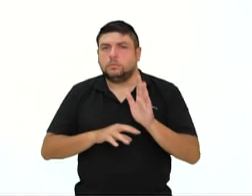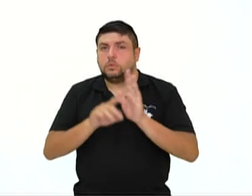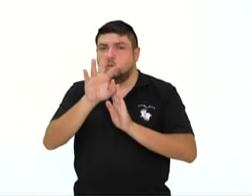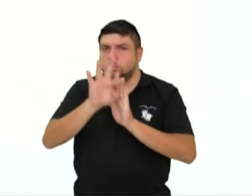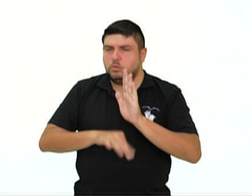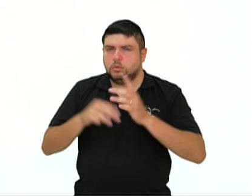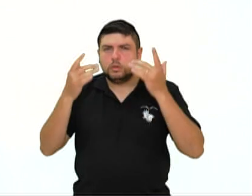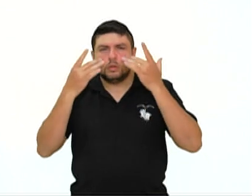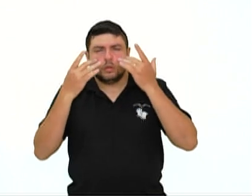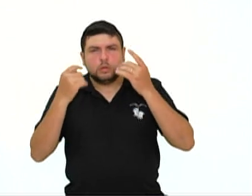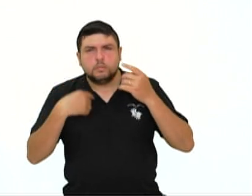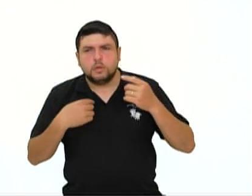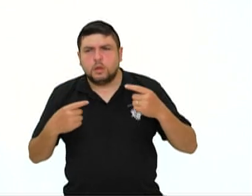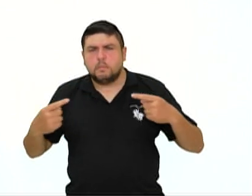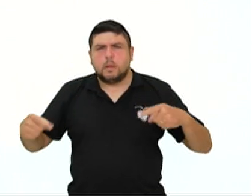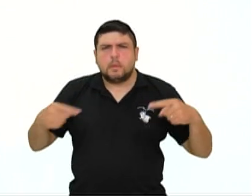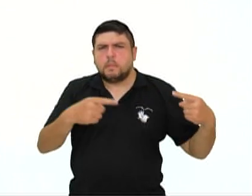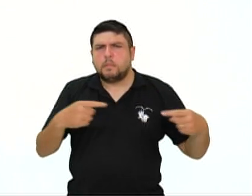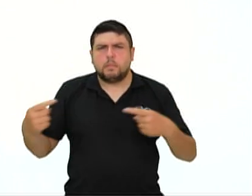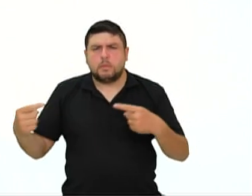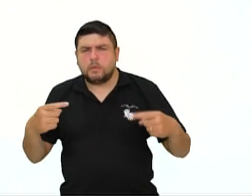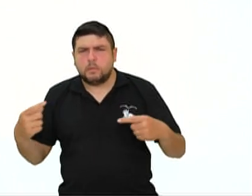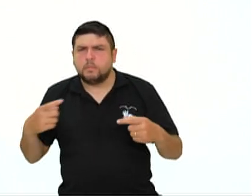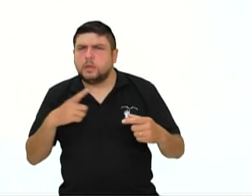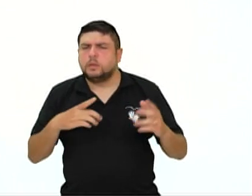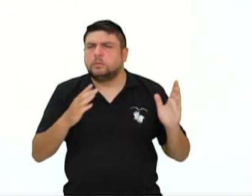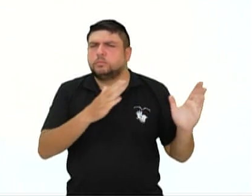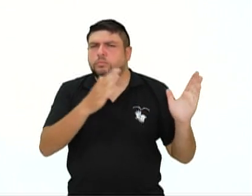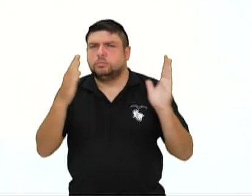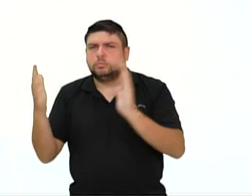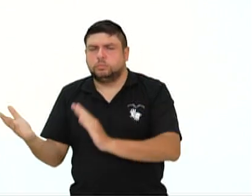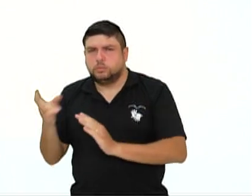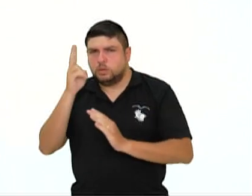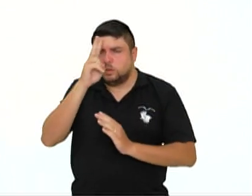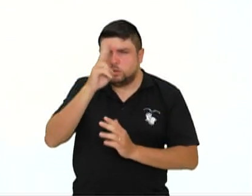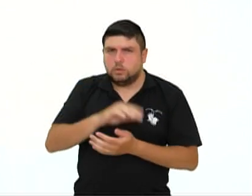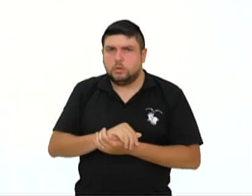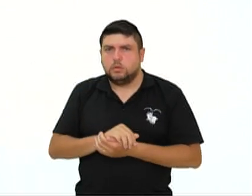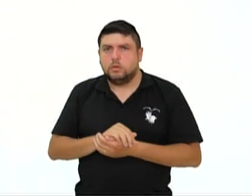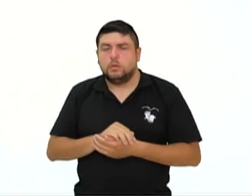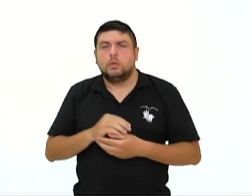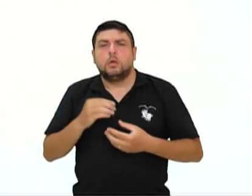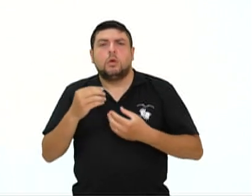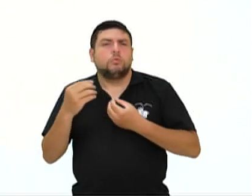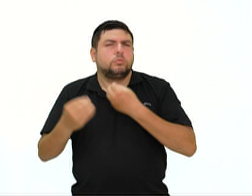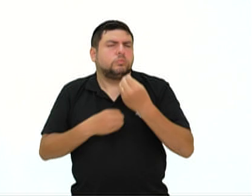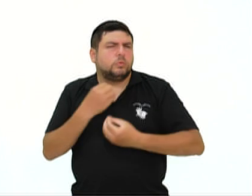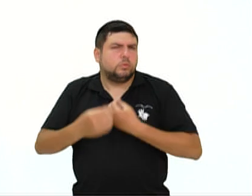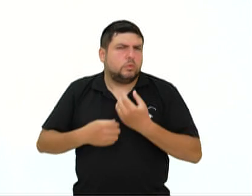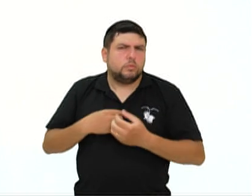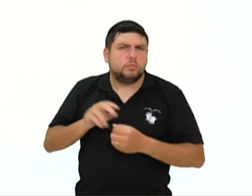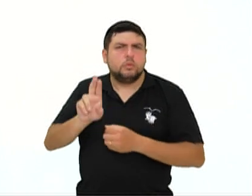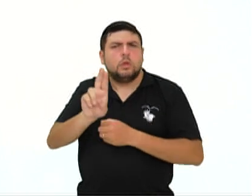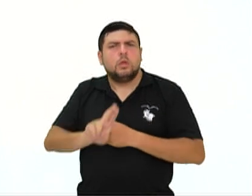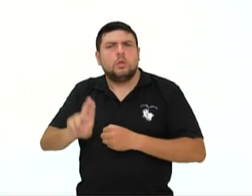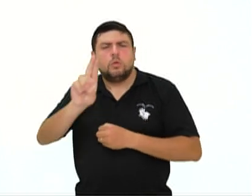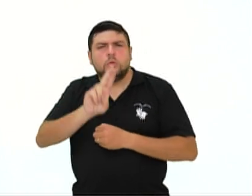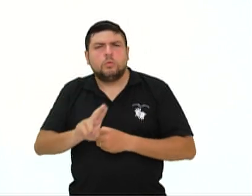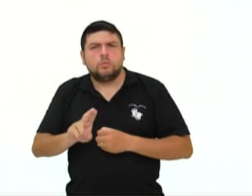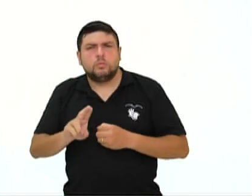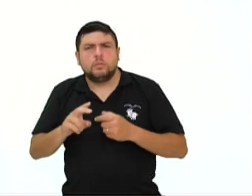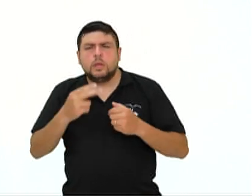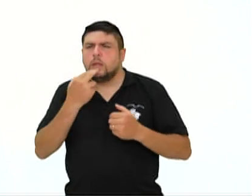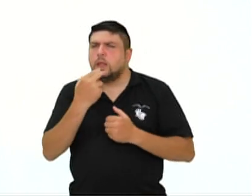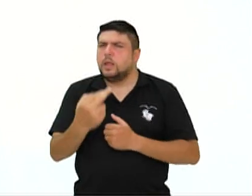das personagens assumem um papel de destaque na construção da história. Como que nós chamamos esse tipo de uso da língua num